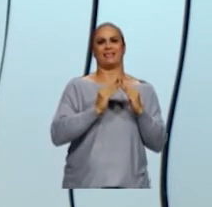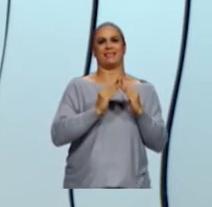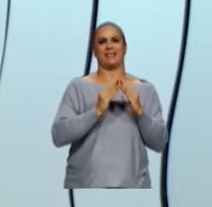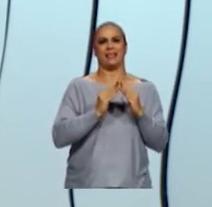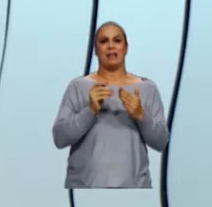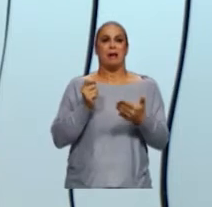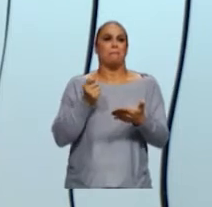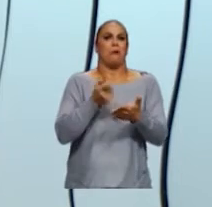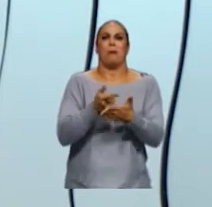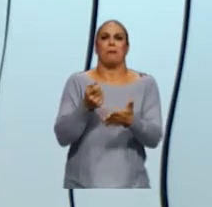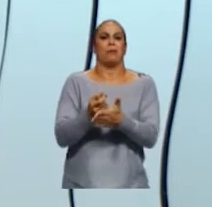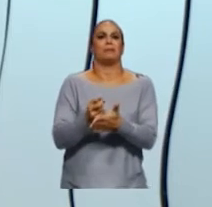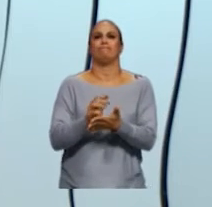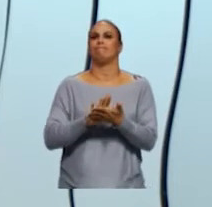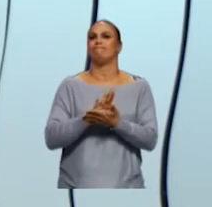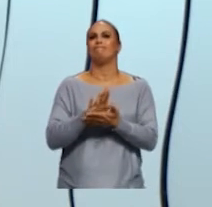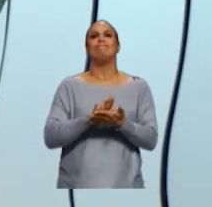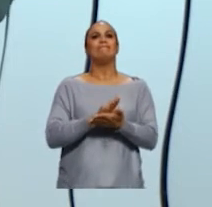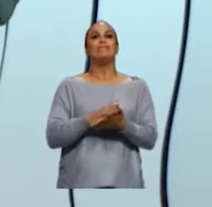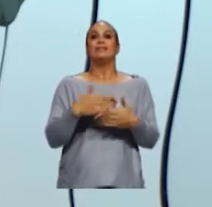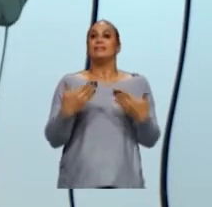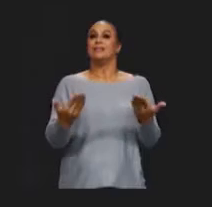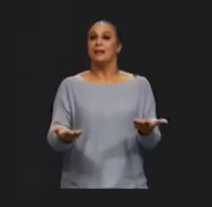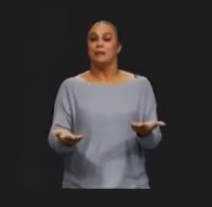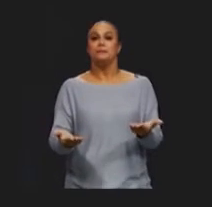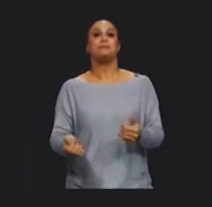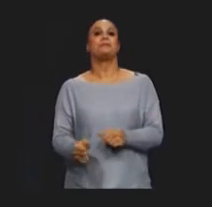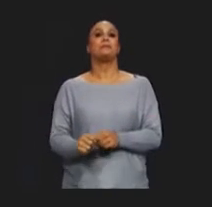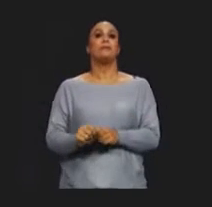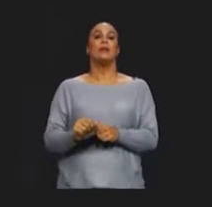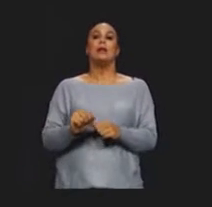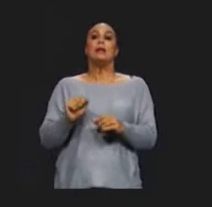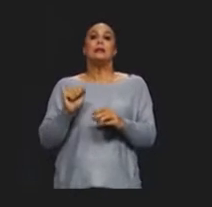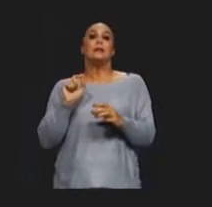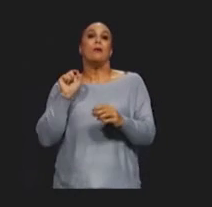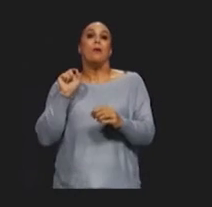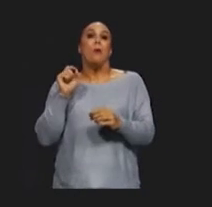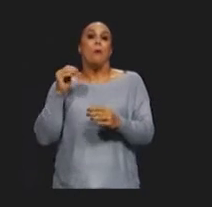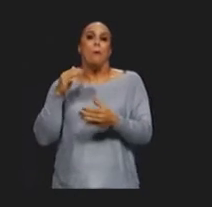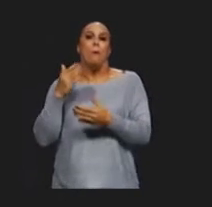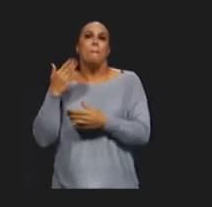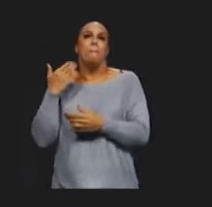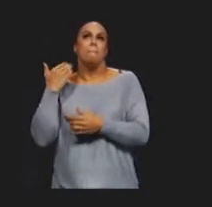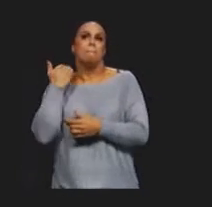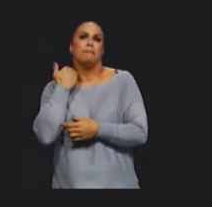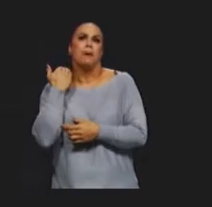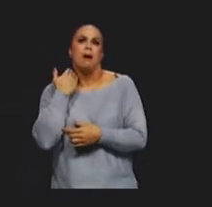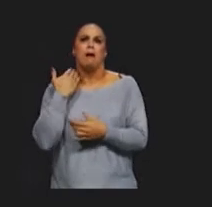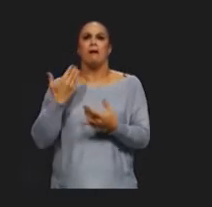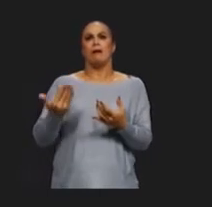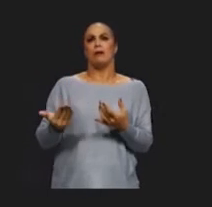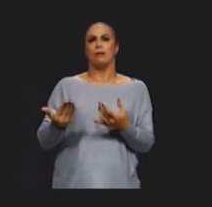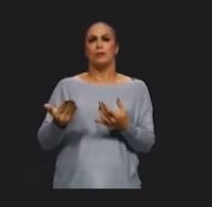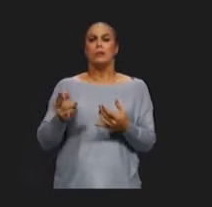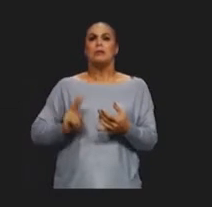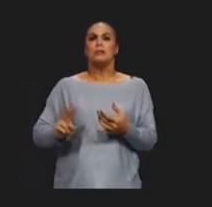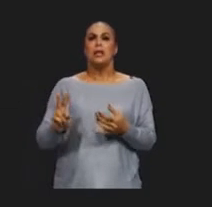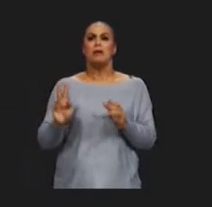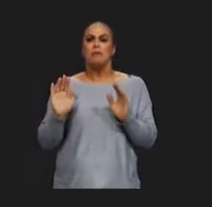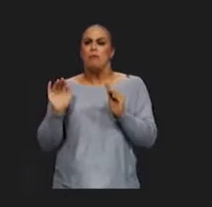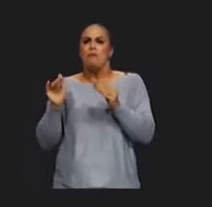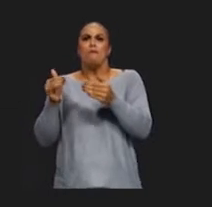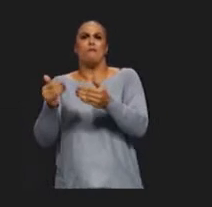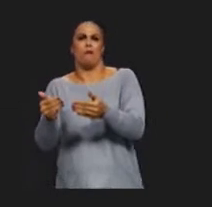desse mundo globalizado são os bancos, é uma economia baseada aí nas bolsas de valores,